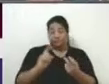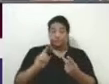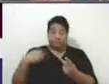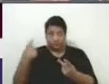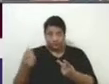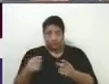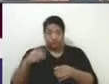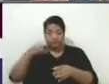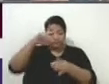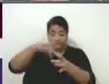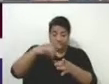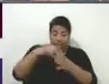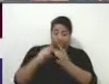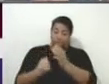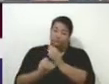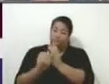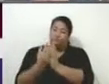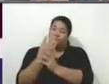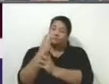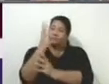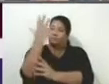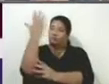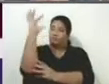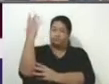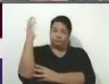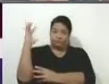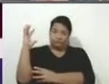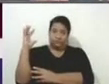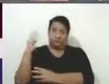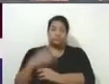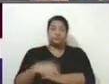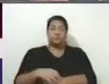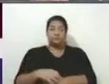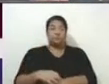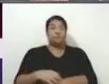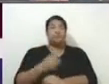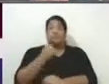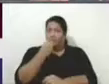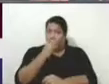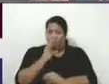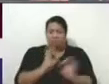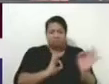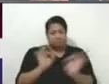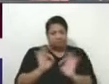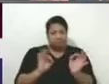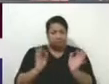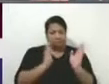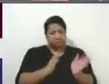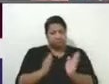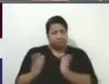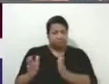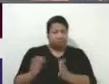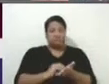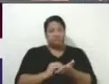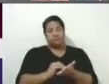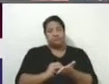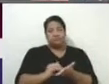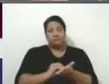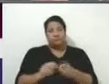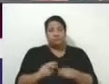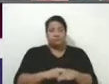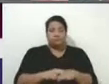árvores. E aí, uma ação muito bem organizada pela Secretaria do Verde, a quem parabenizo na